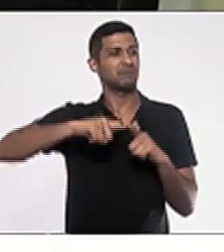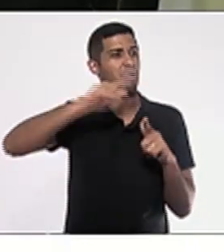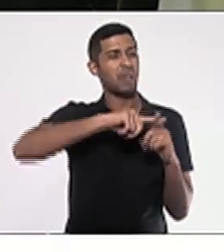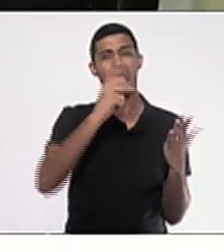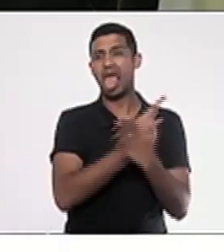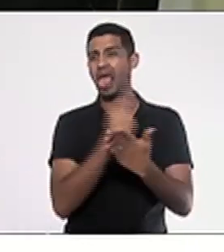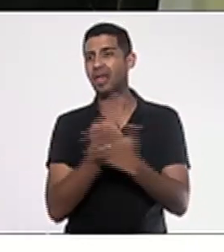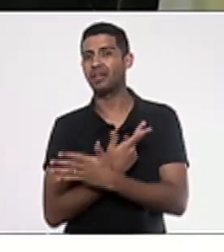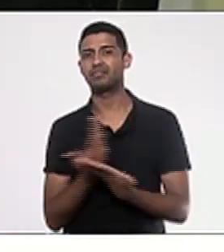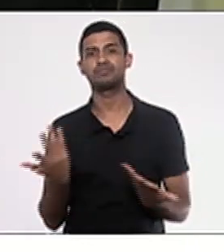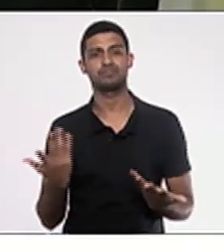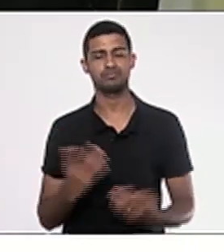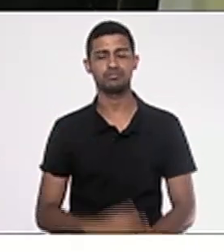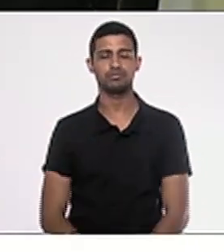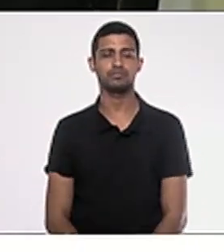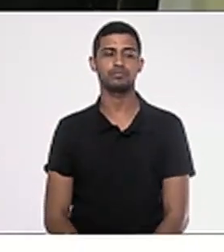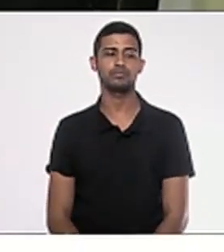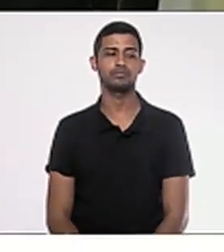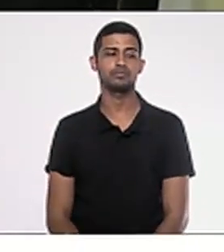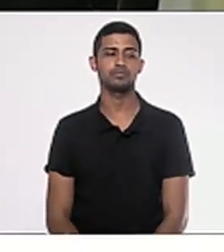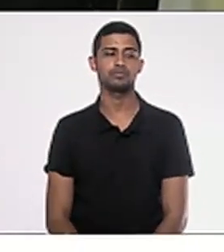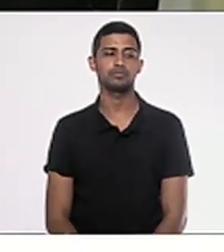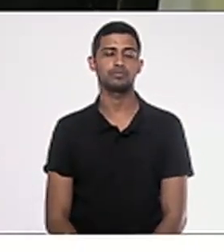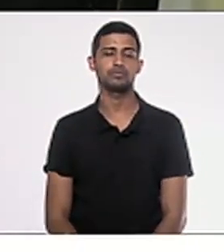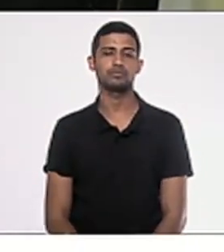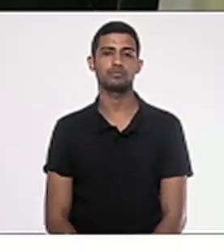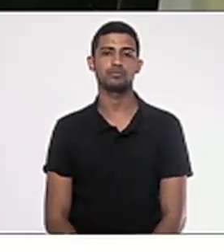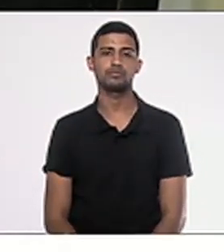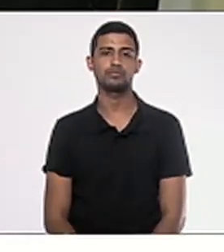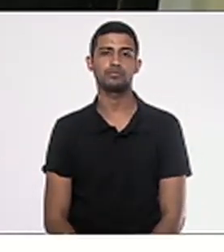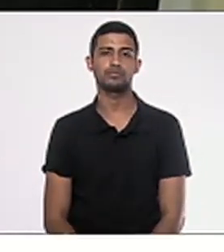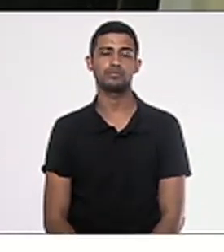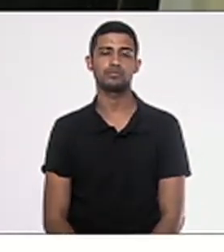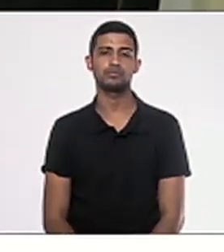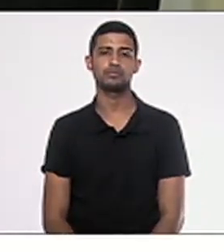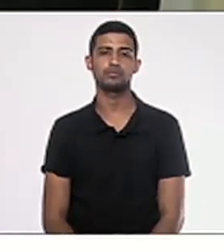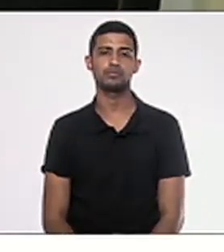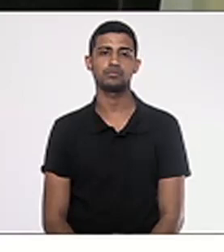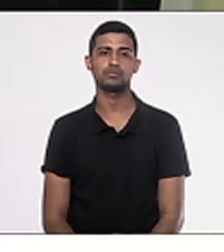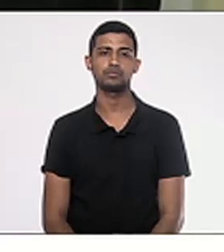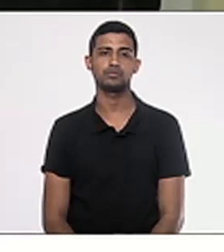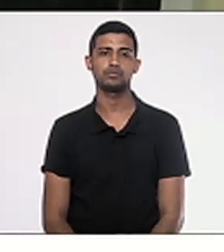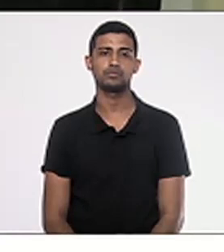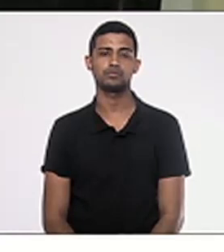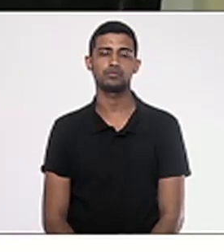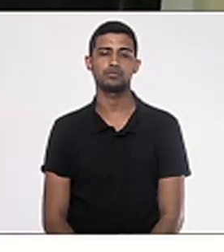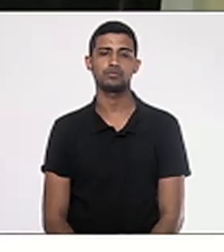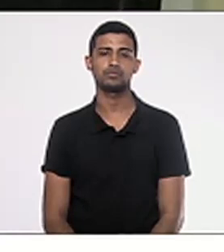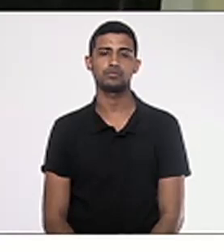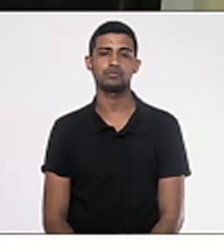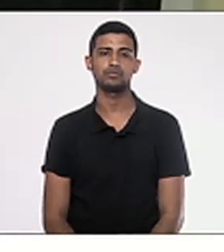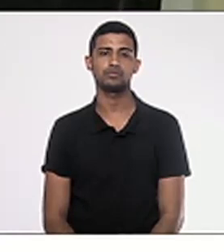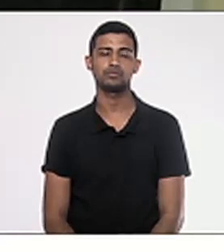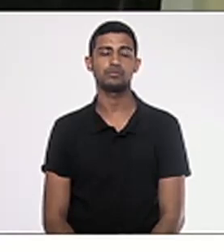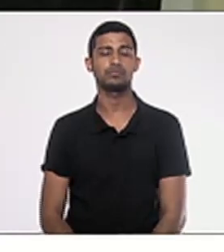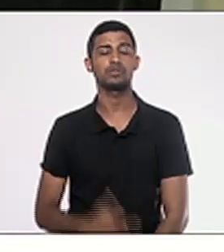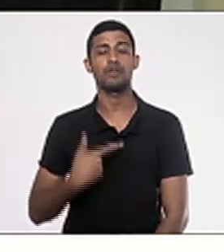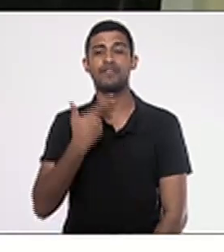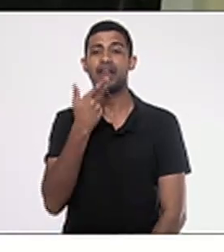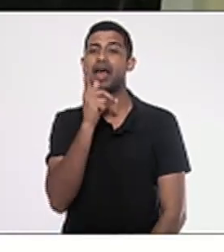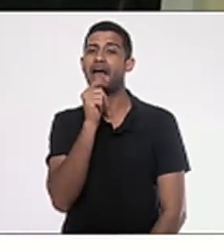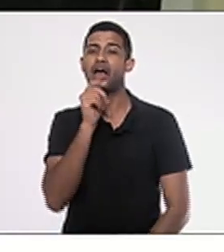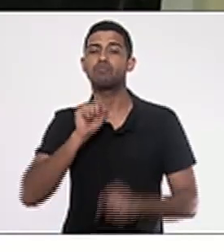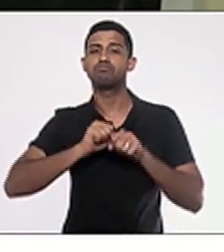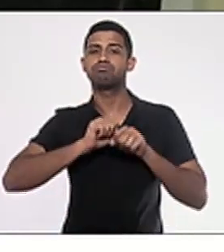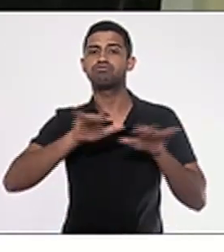em quais hipóteses é aceito diante do fornecimento de água? Porque o